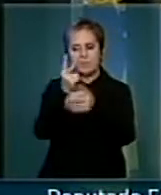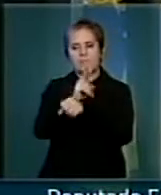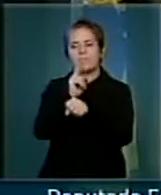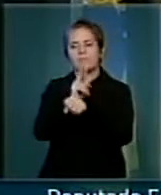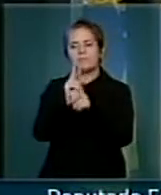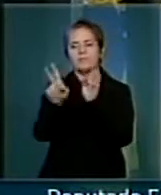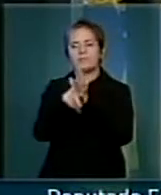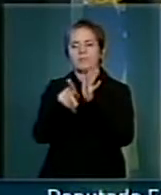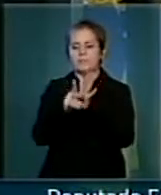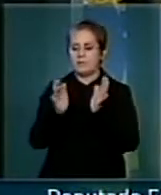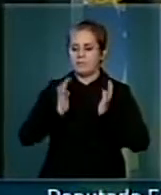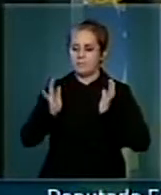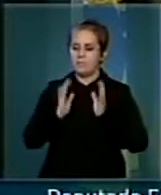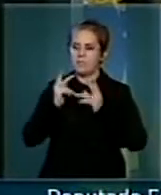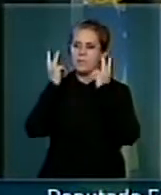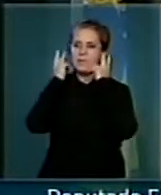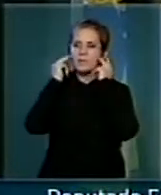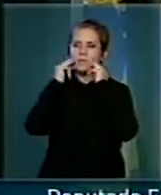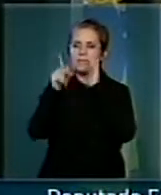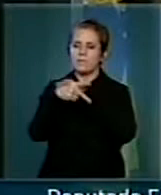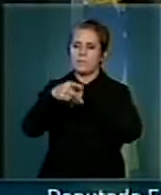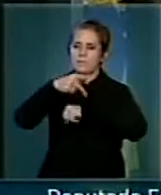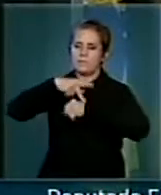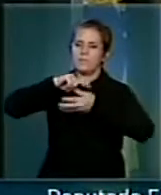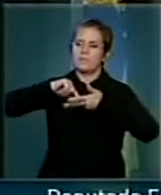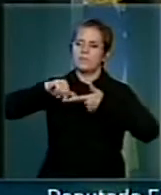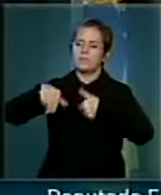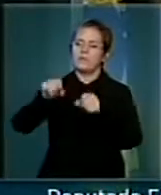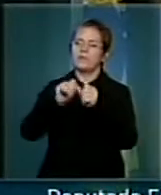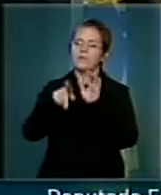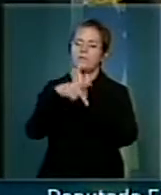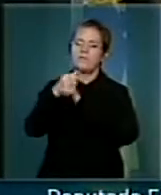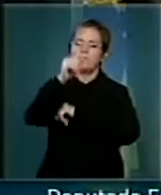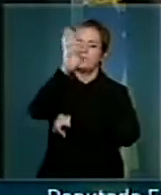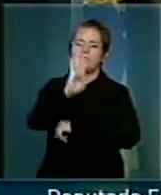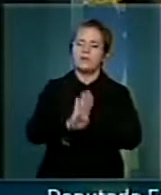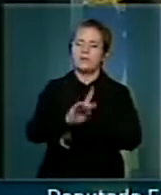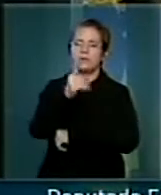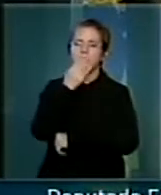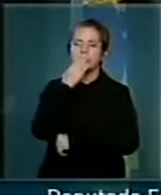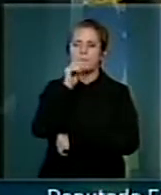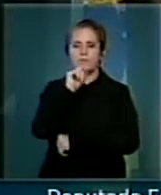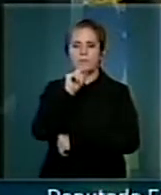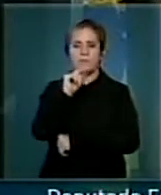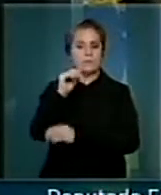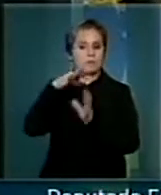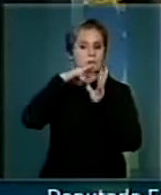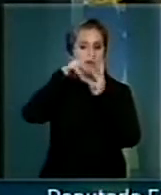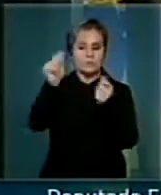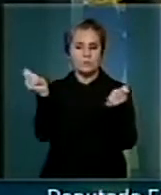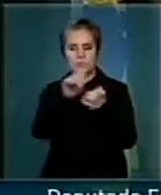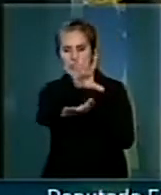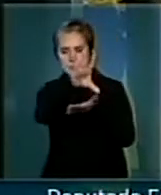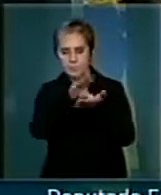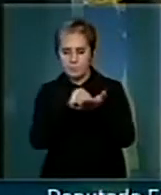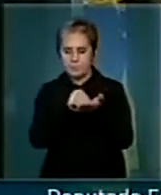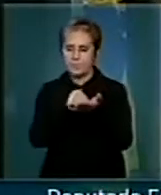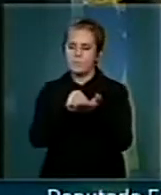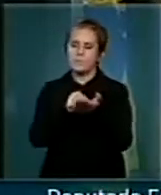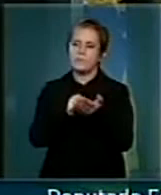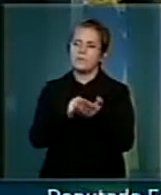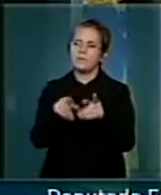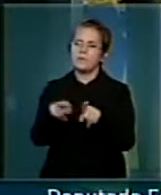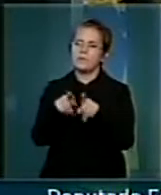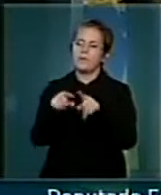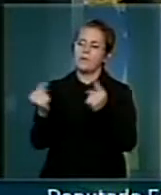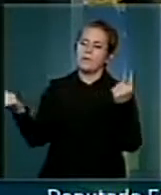salvaguardar nossas riquezas naturais e fazer do Brasil um modelo a ser seguido pelo mundo. E ao